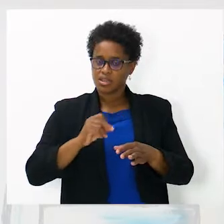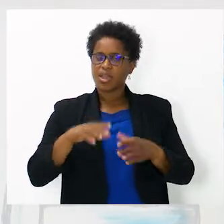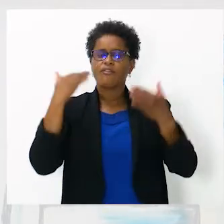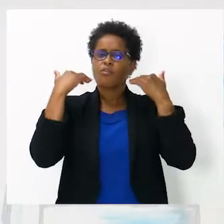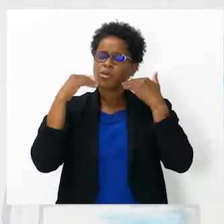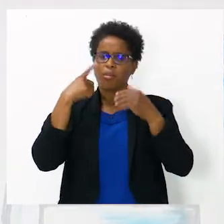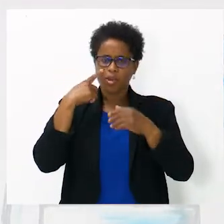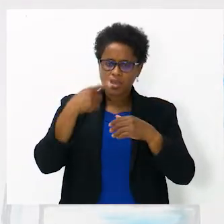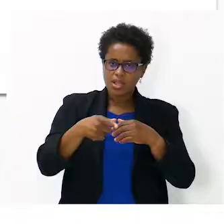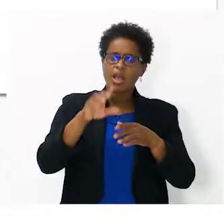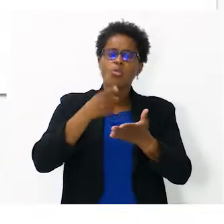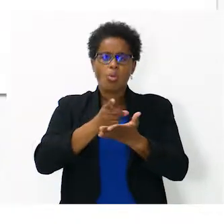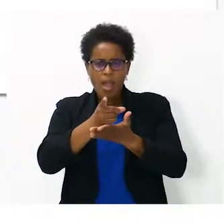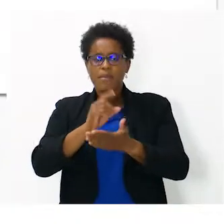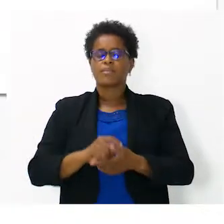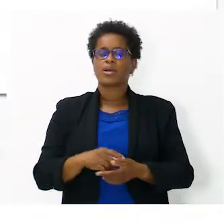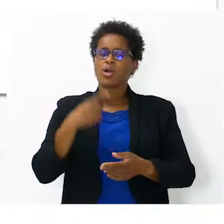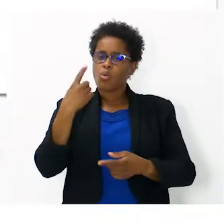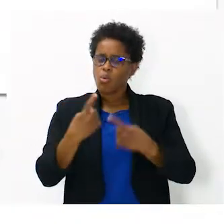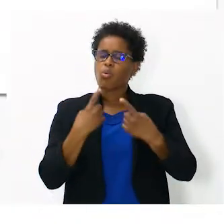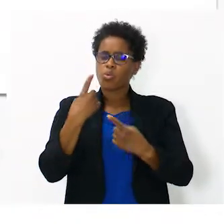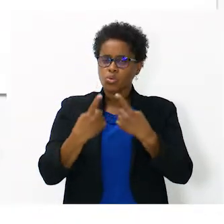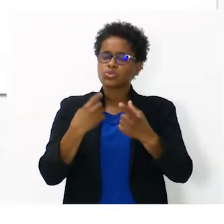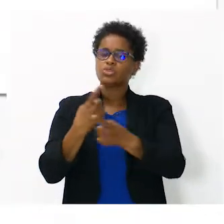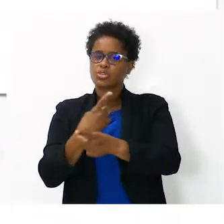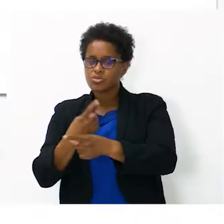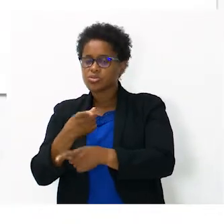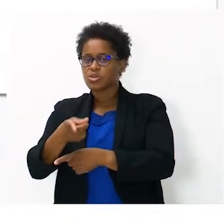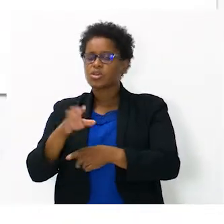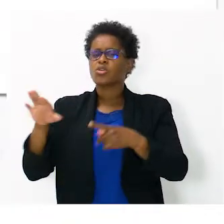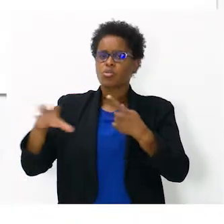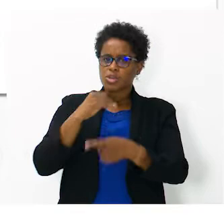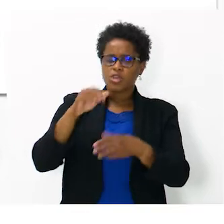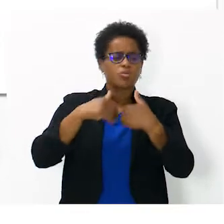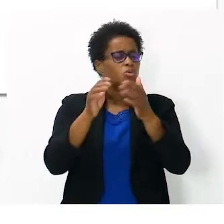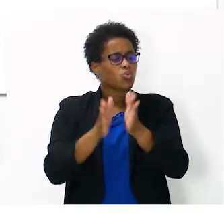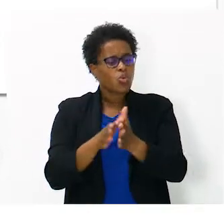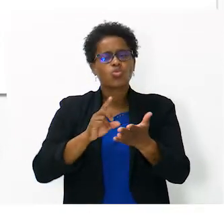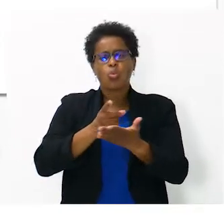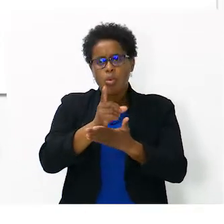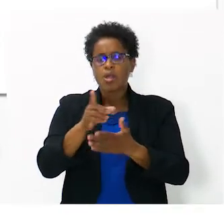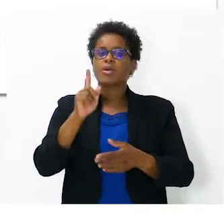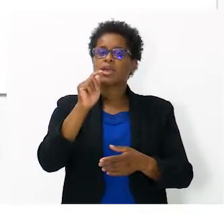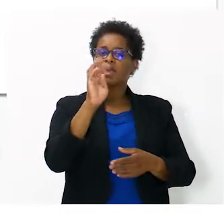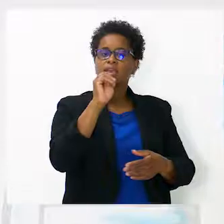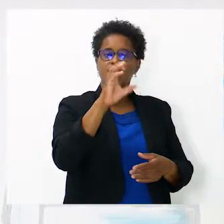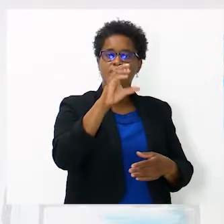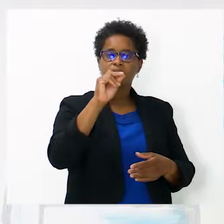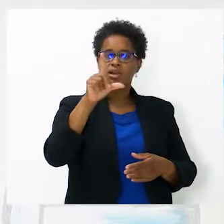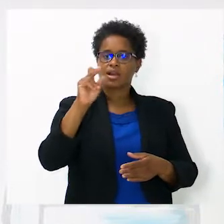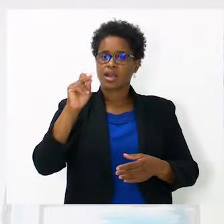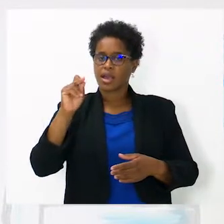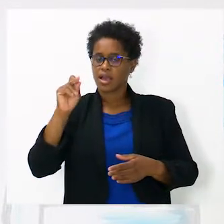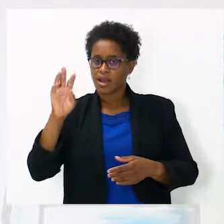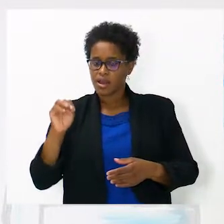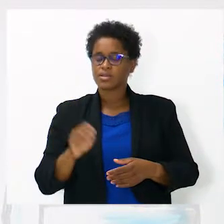aparecem no mapa. Um dos elementos que encontramos em todos os mapas é a escala. Em todos